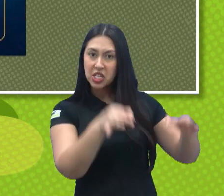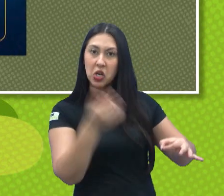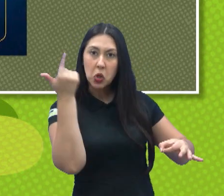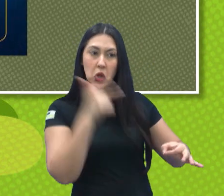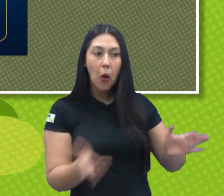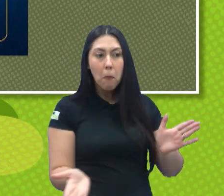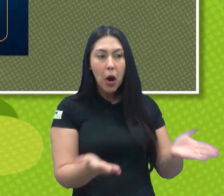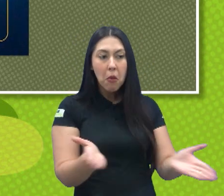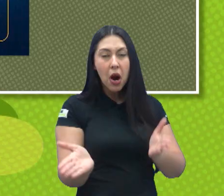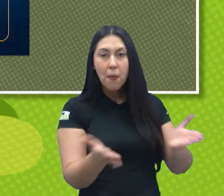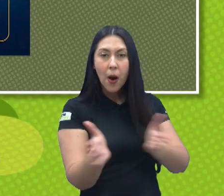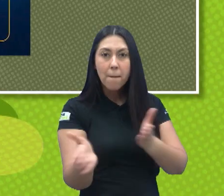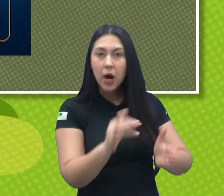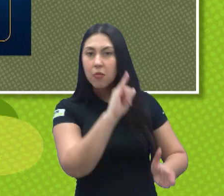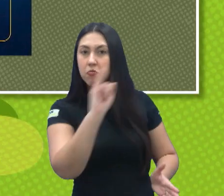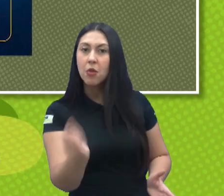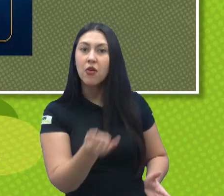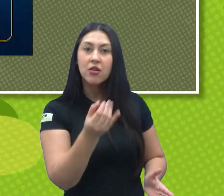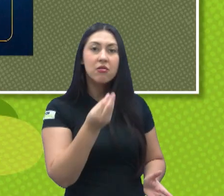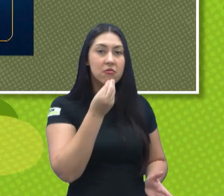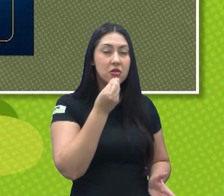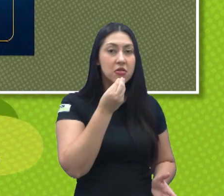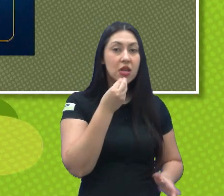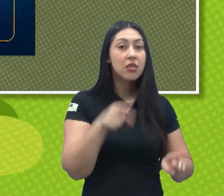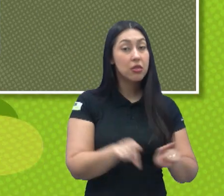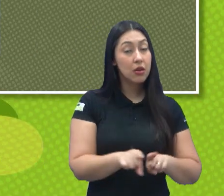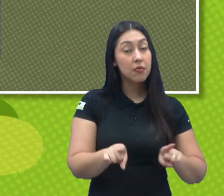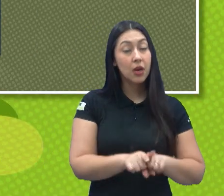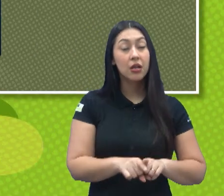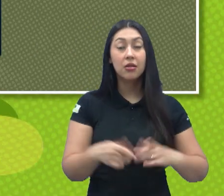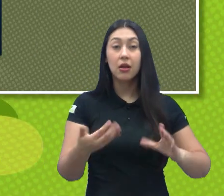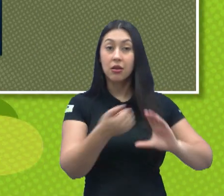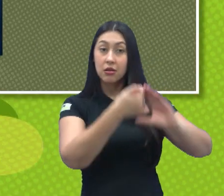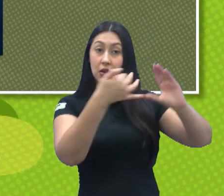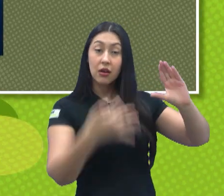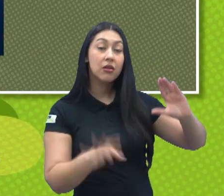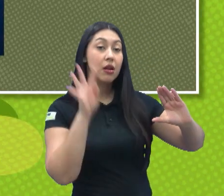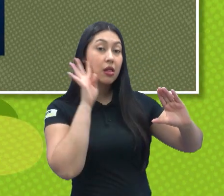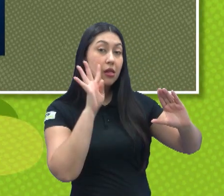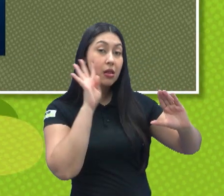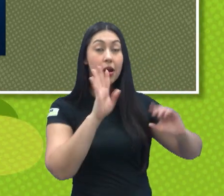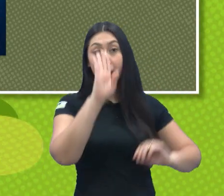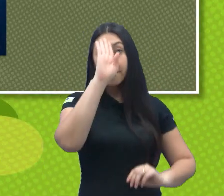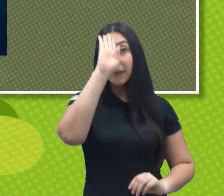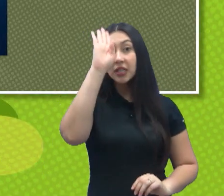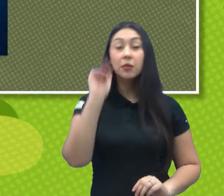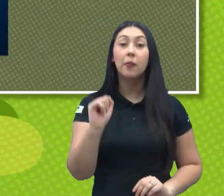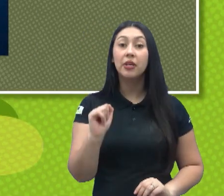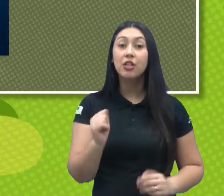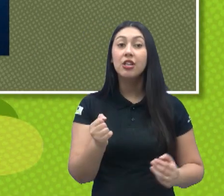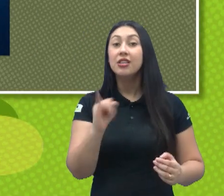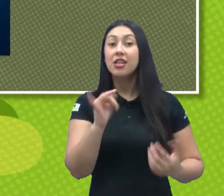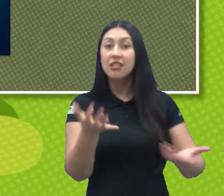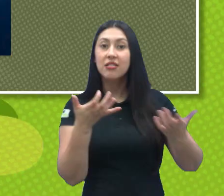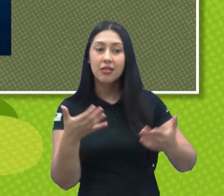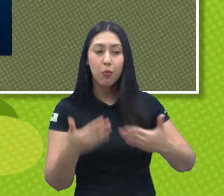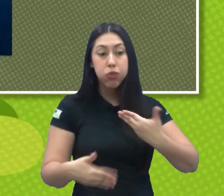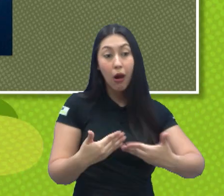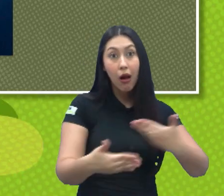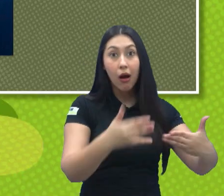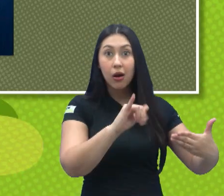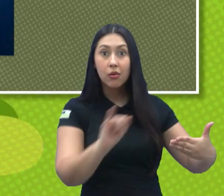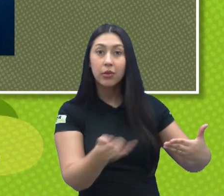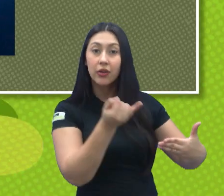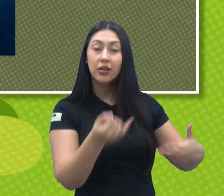se antecipa aos adversários, então são características bacanas, principalmente se você quer jogar com uma linha um pouco mais adiantada, e você trazendo